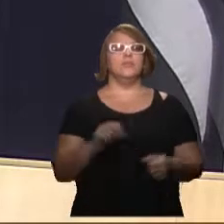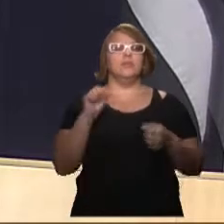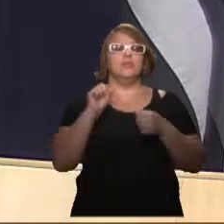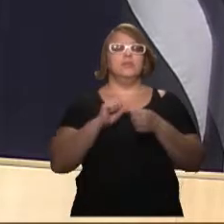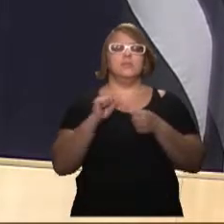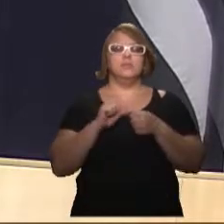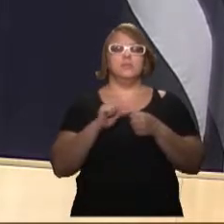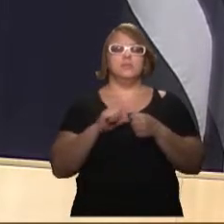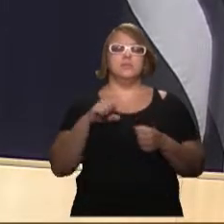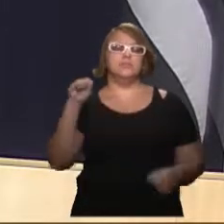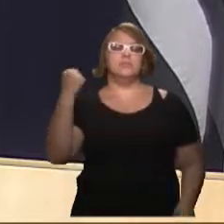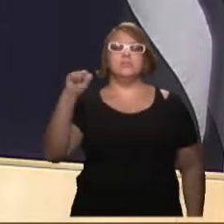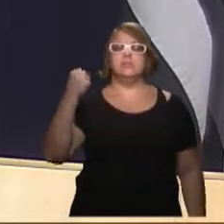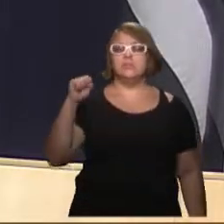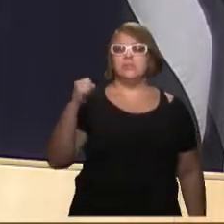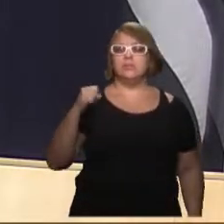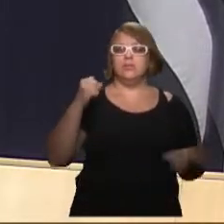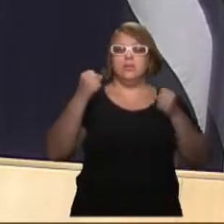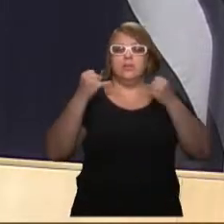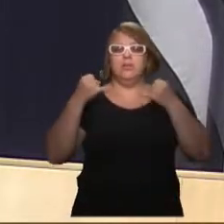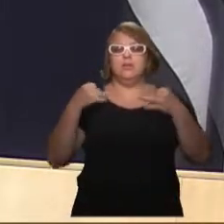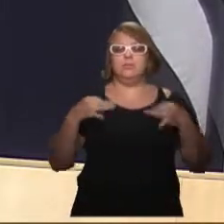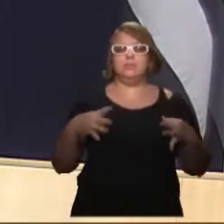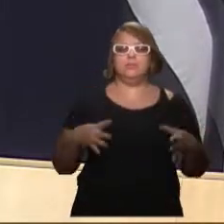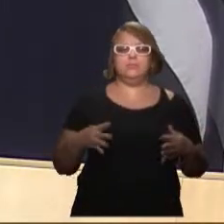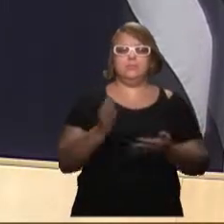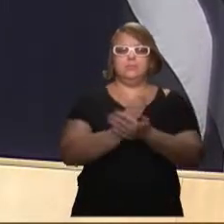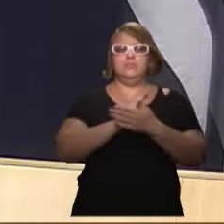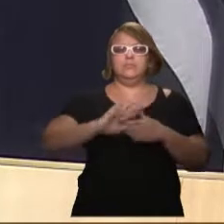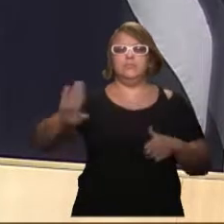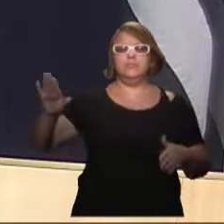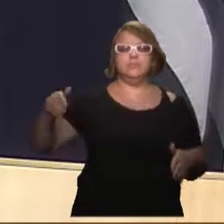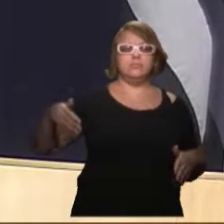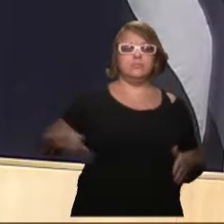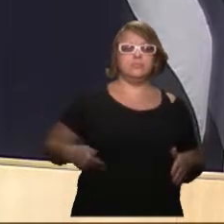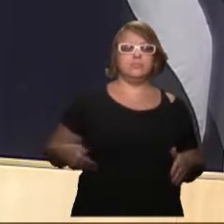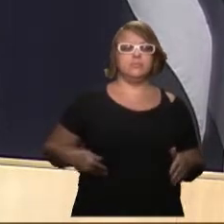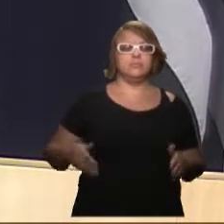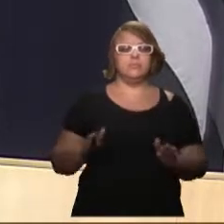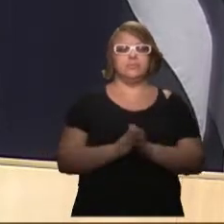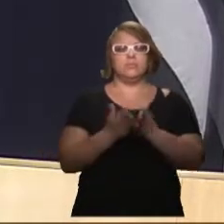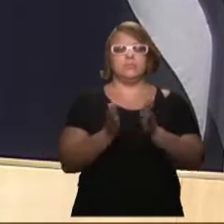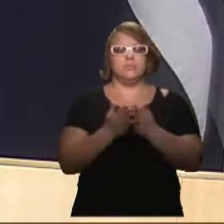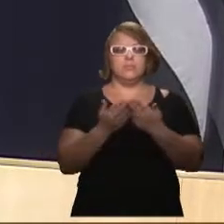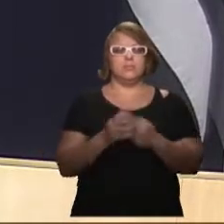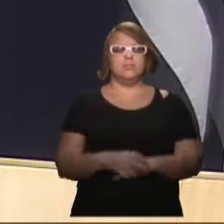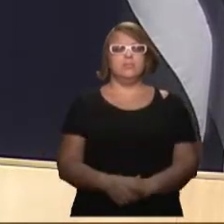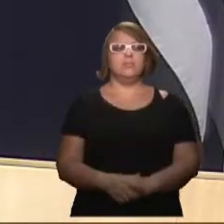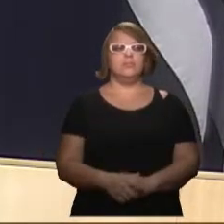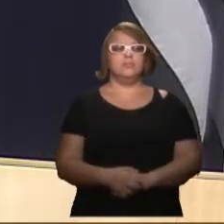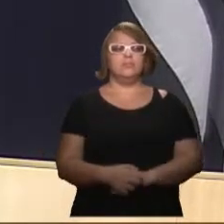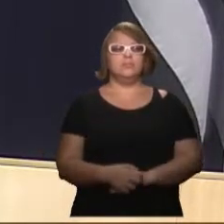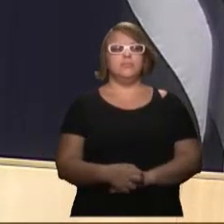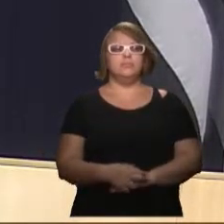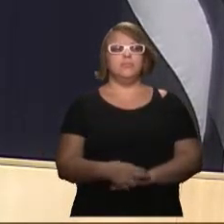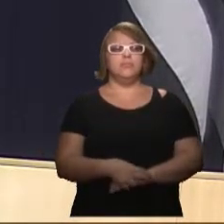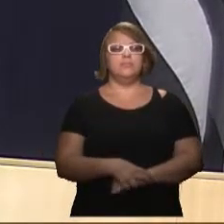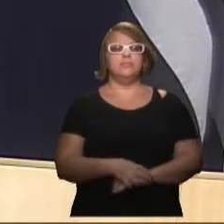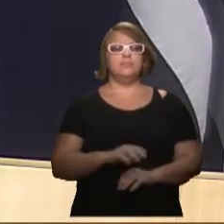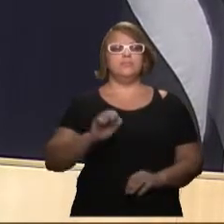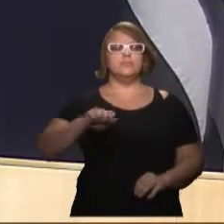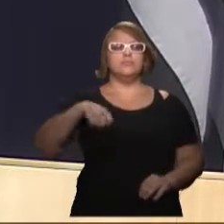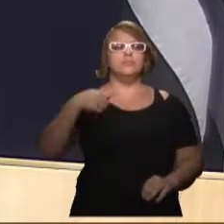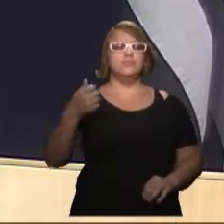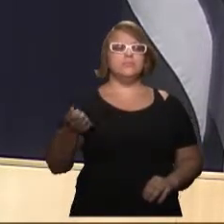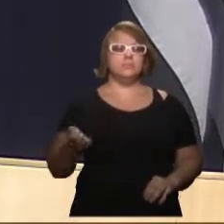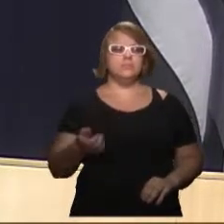oito compromissos, que é acabar com a fome e com a miséria, propiciar educação básica